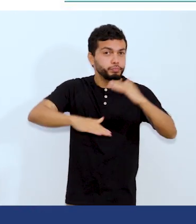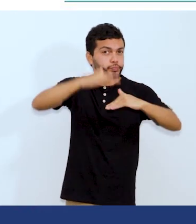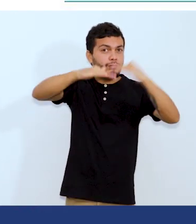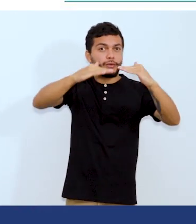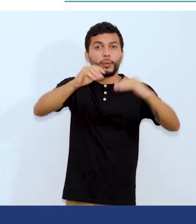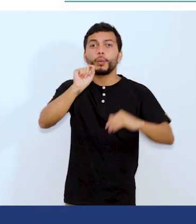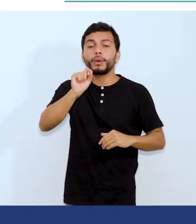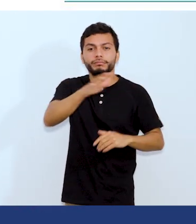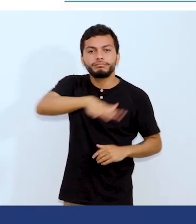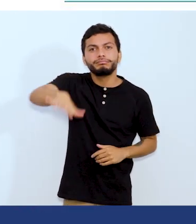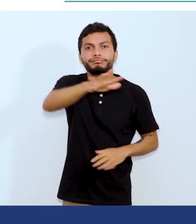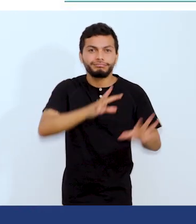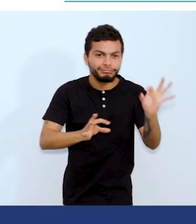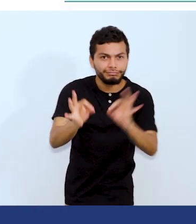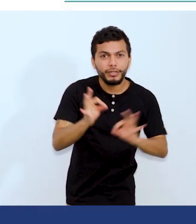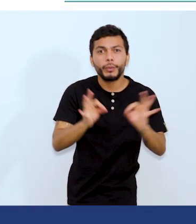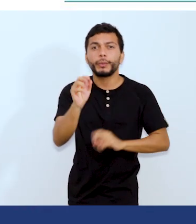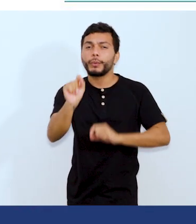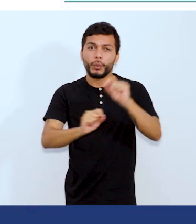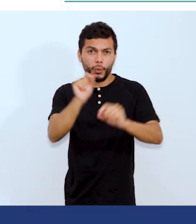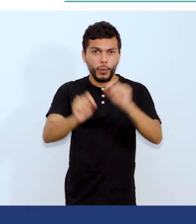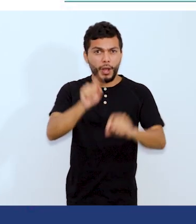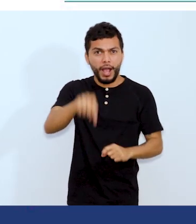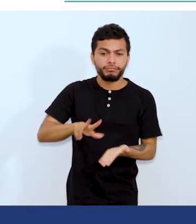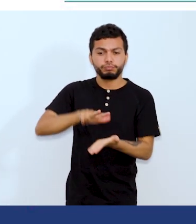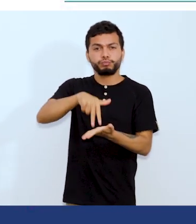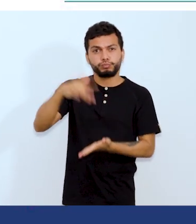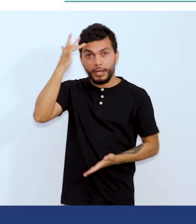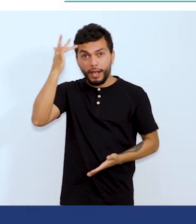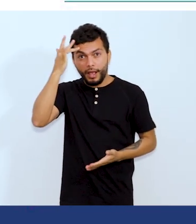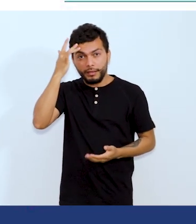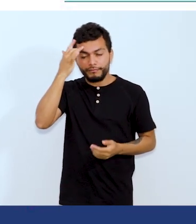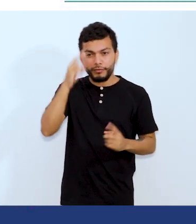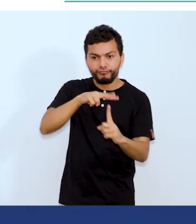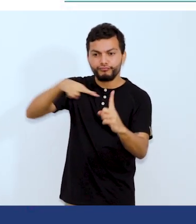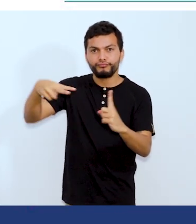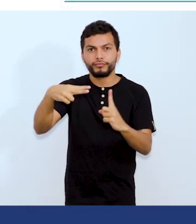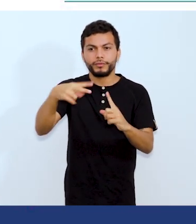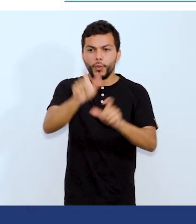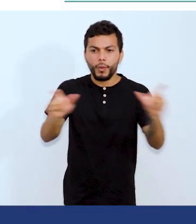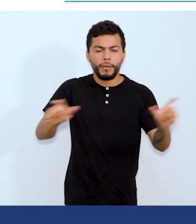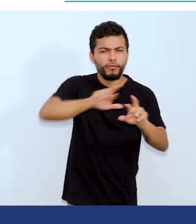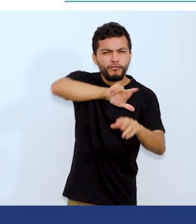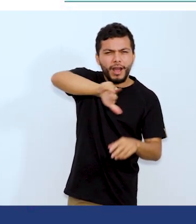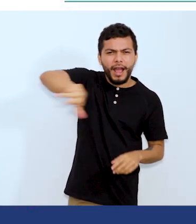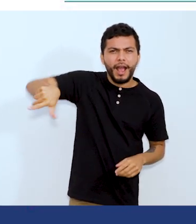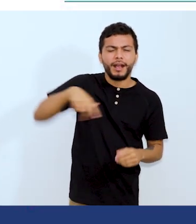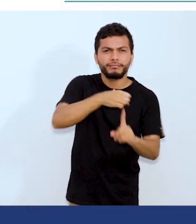por parte da organização de uma postura madura diante da pluralidade da nossa